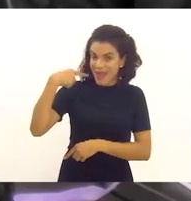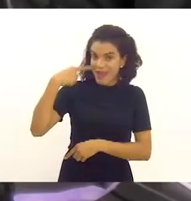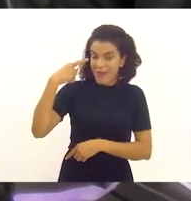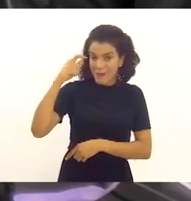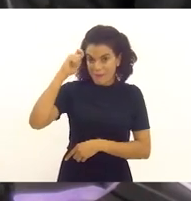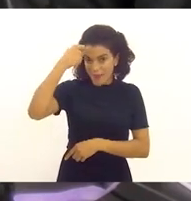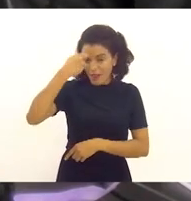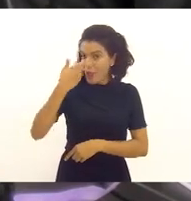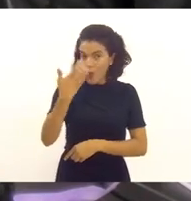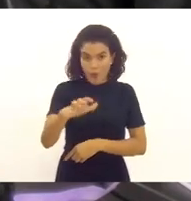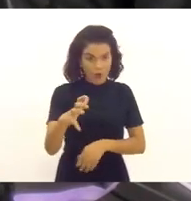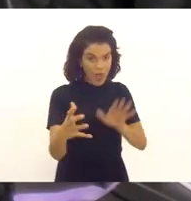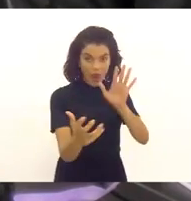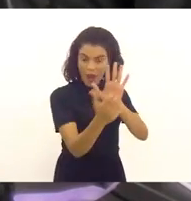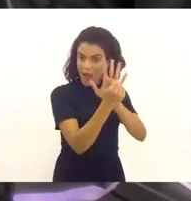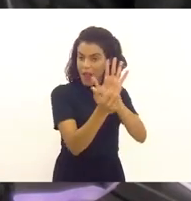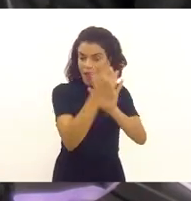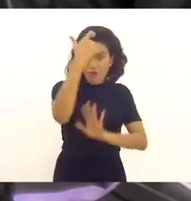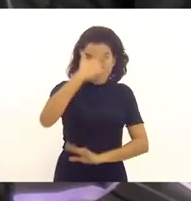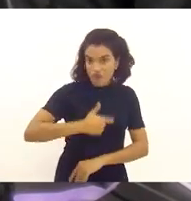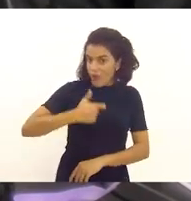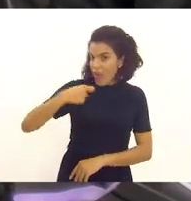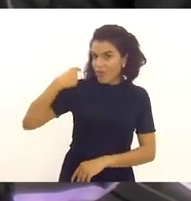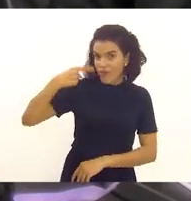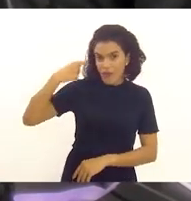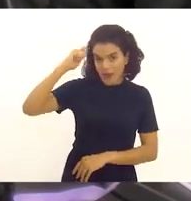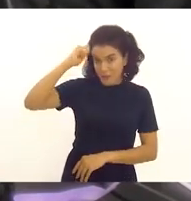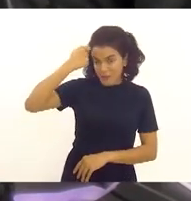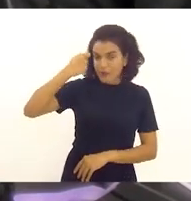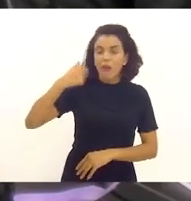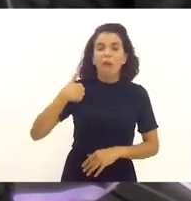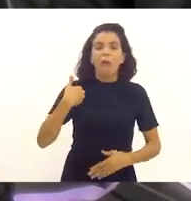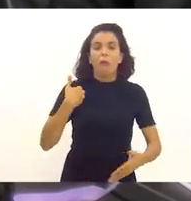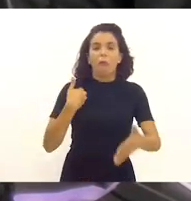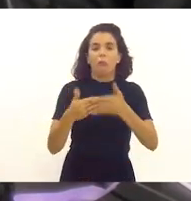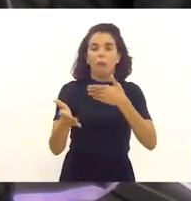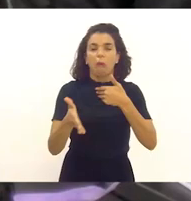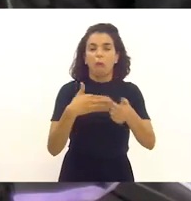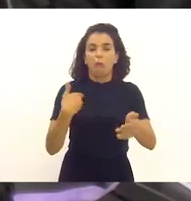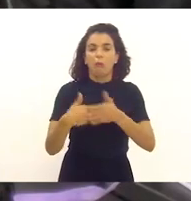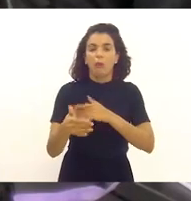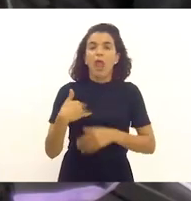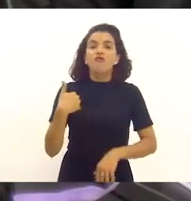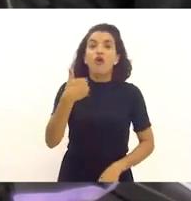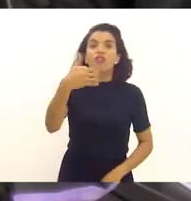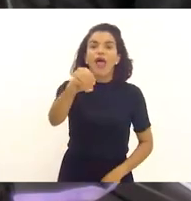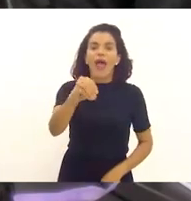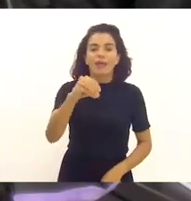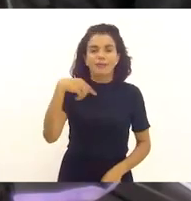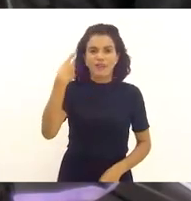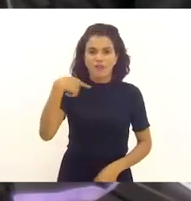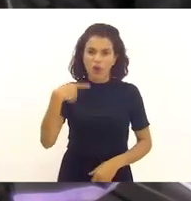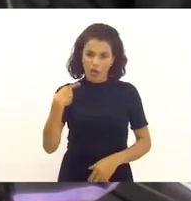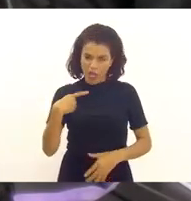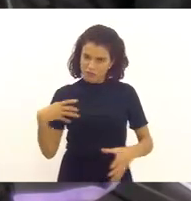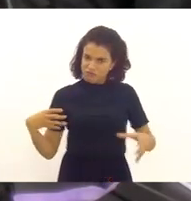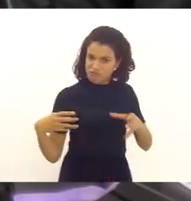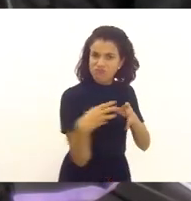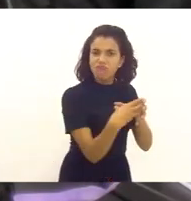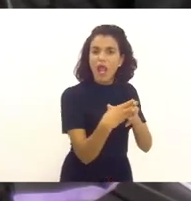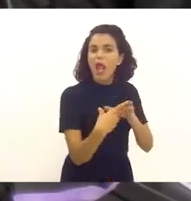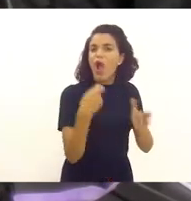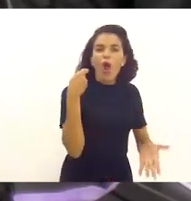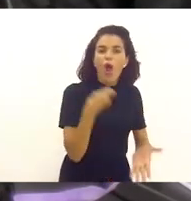a ocorrência de um advogado Preto né mas eu não tô nem aí porque quando eu vou com 10 advogados de preto ele tem que registrar